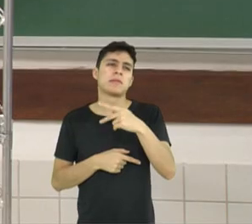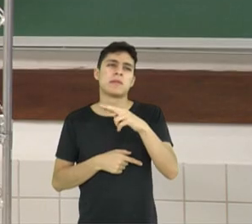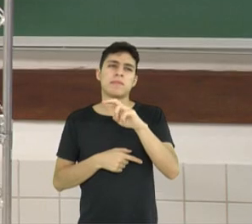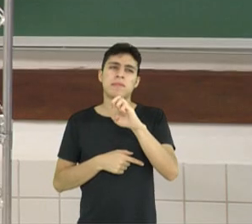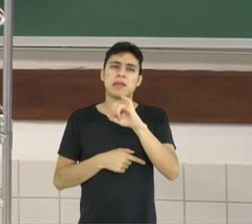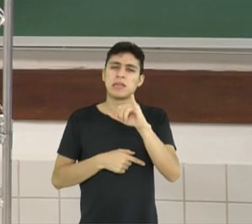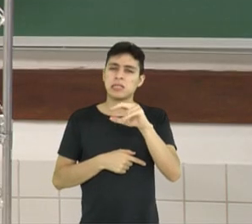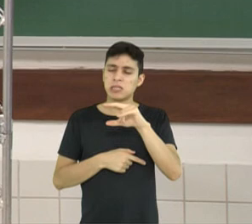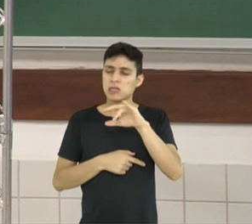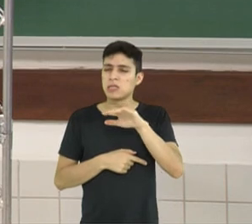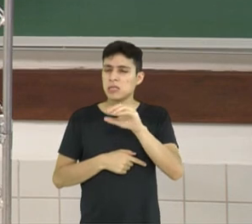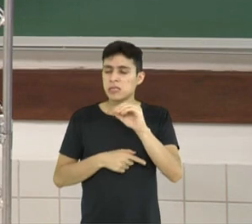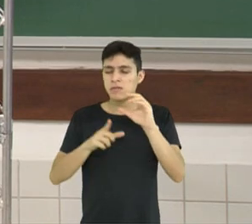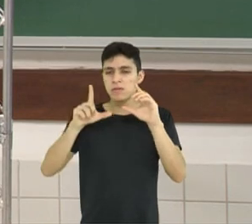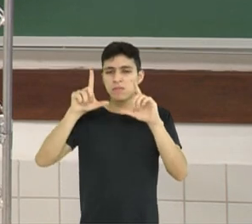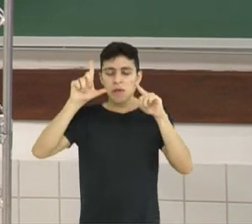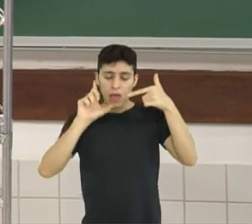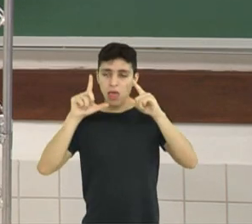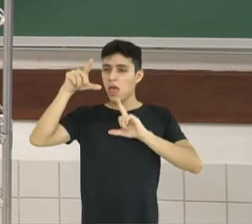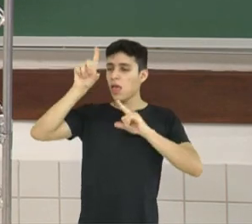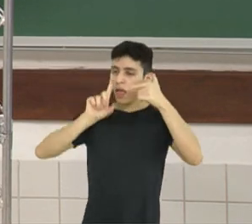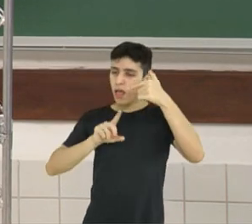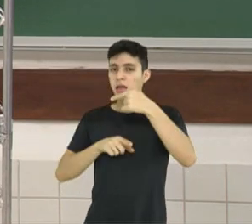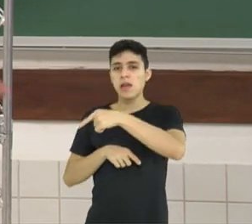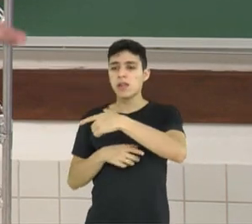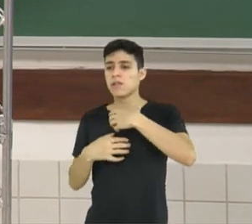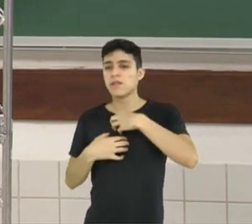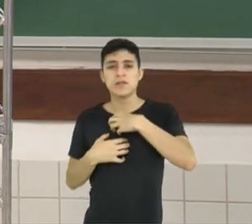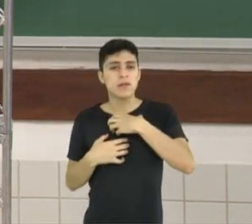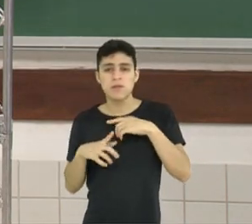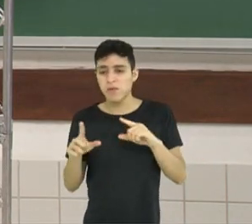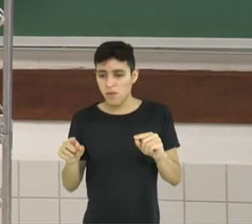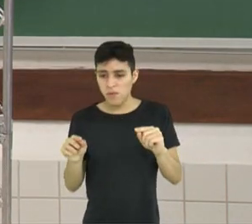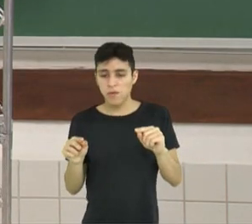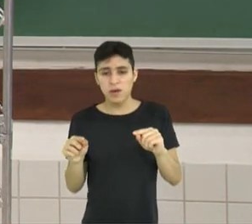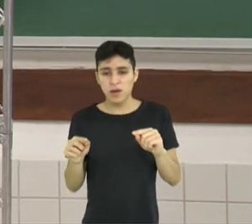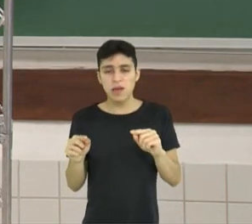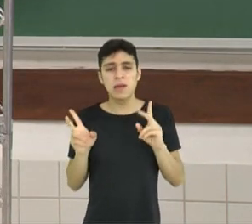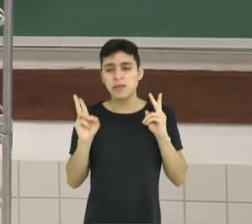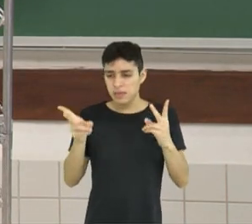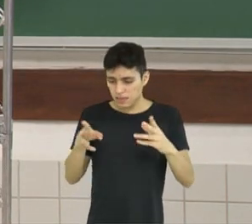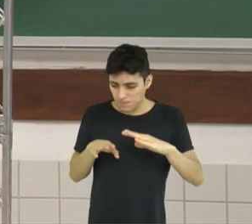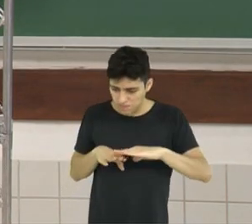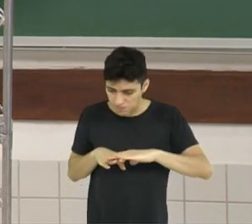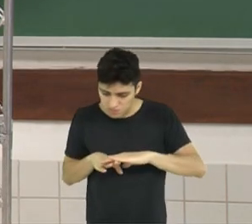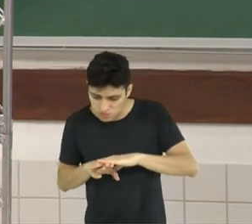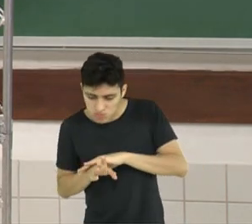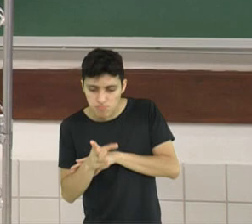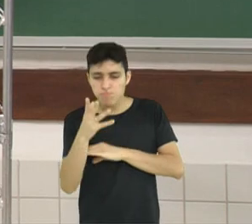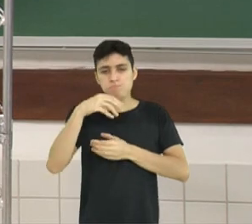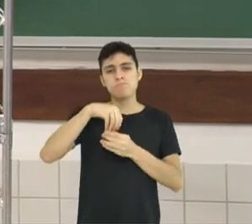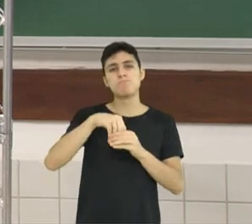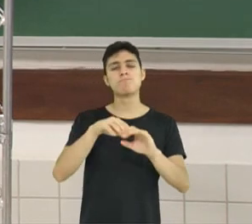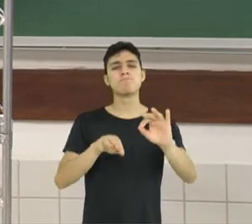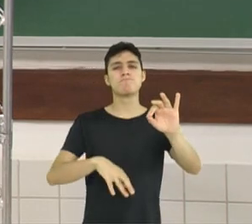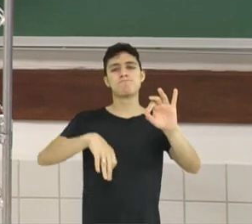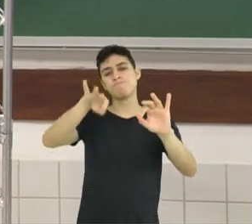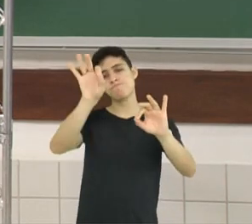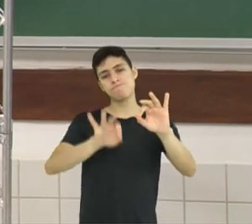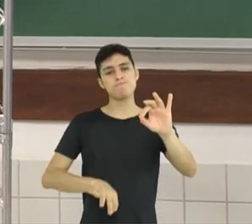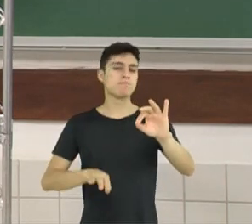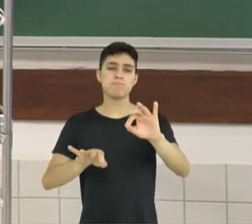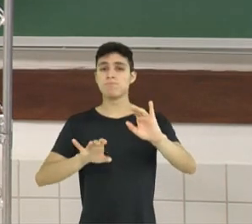vai buscar para a sociedade porque eles foi a primeira vez que eles saíram dos estúdios de pintura eles queriam a